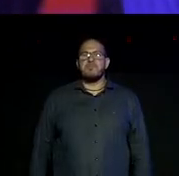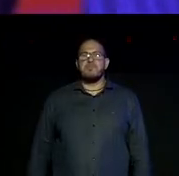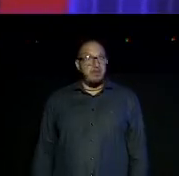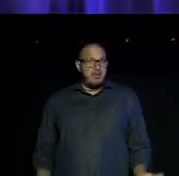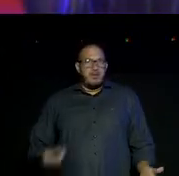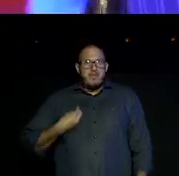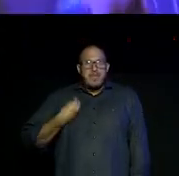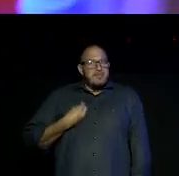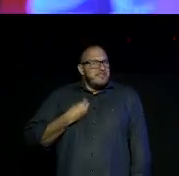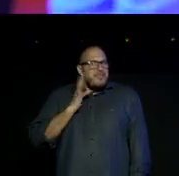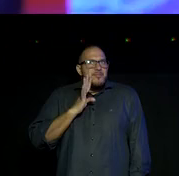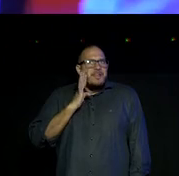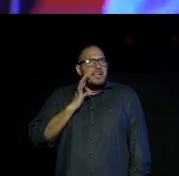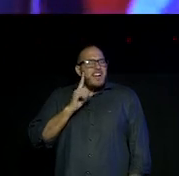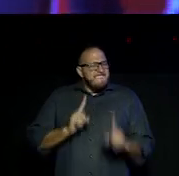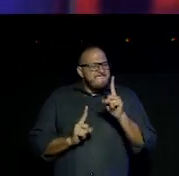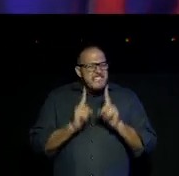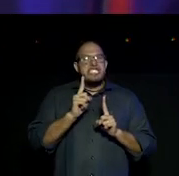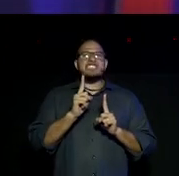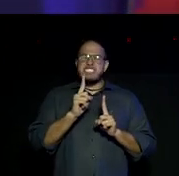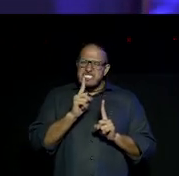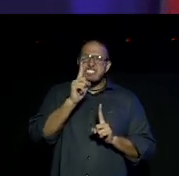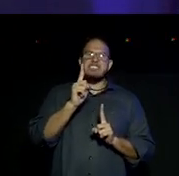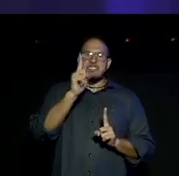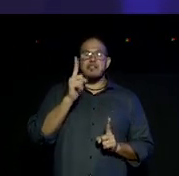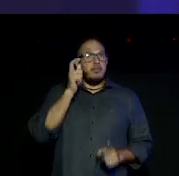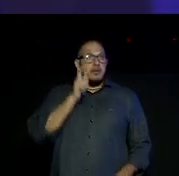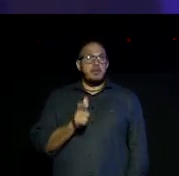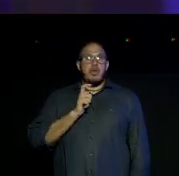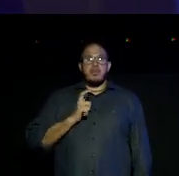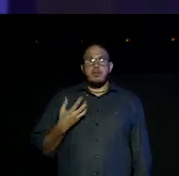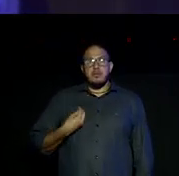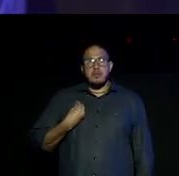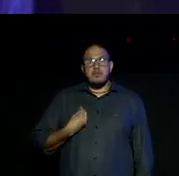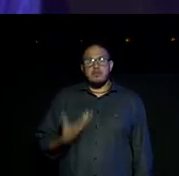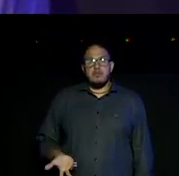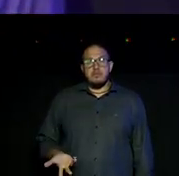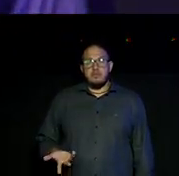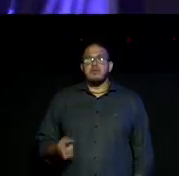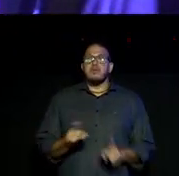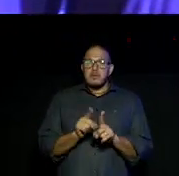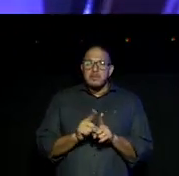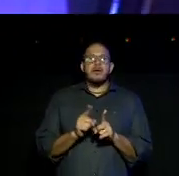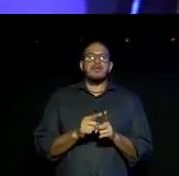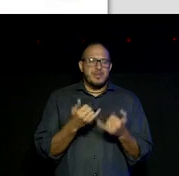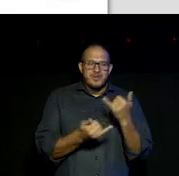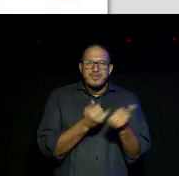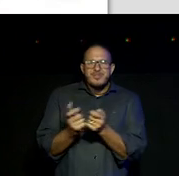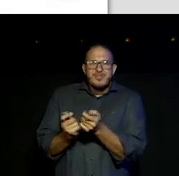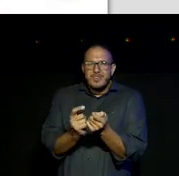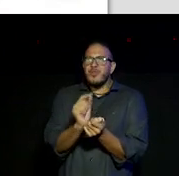Aí a vida começa a ficar super legal, super interessante. O que mais tem no